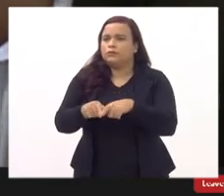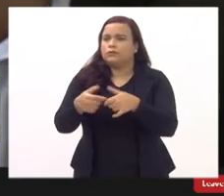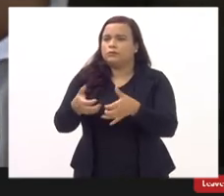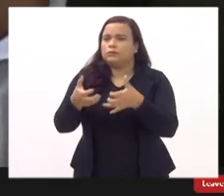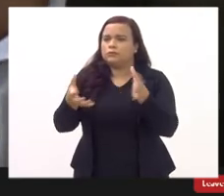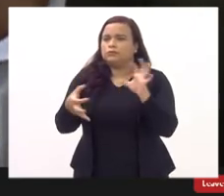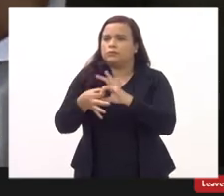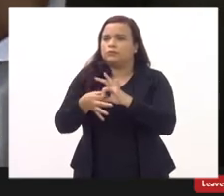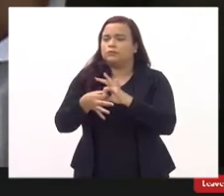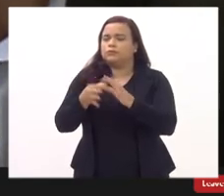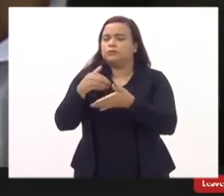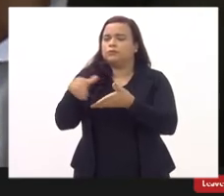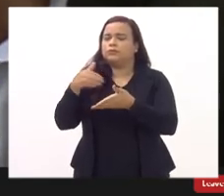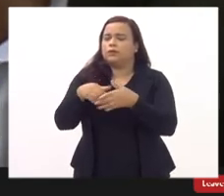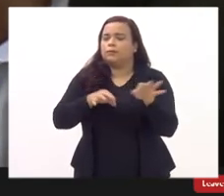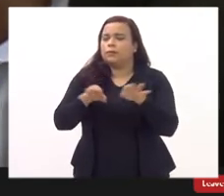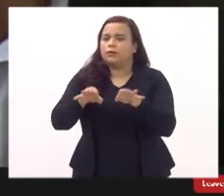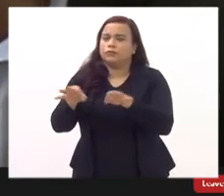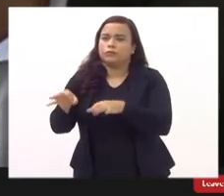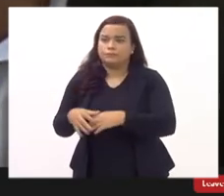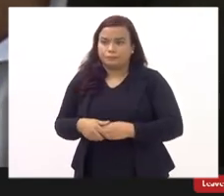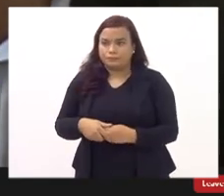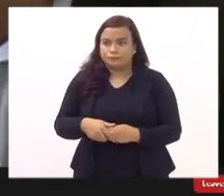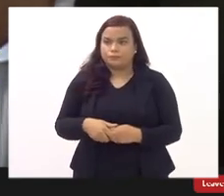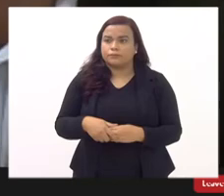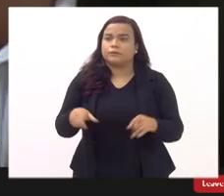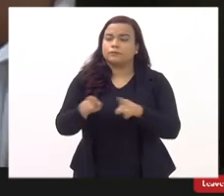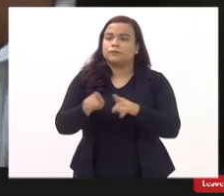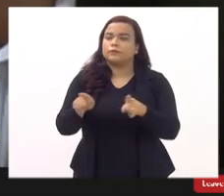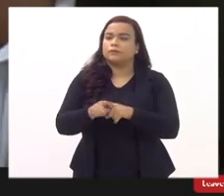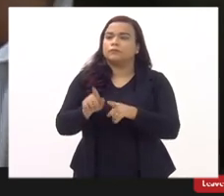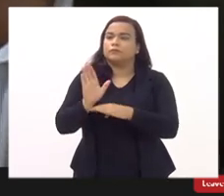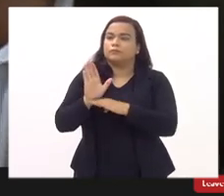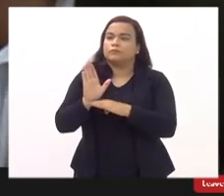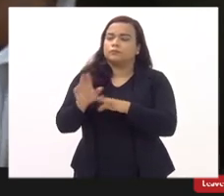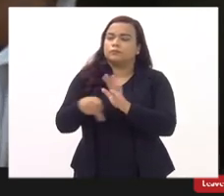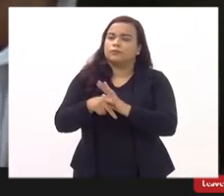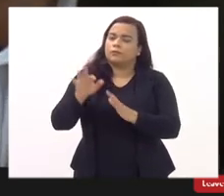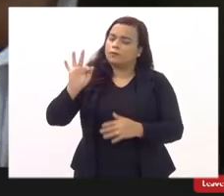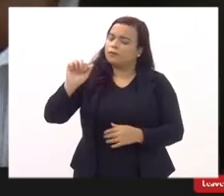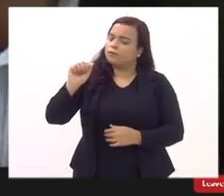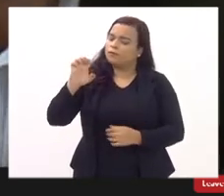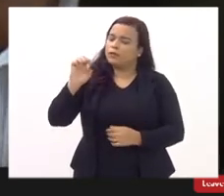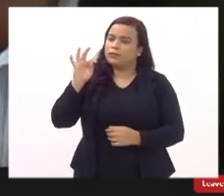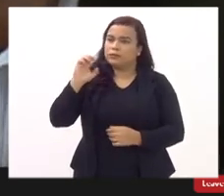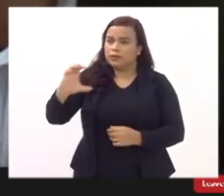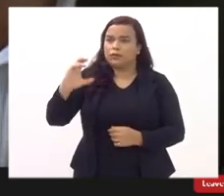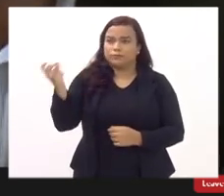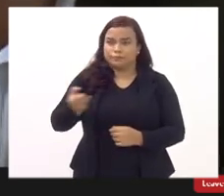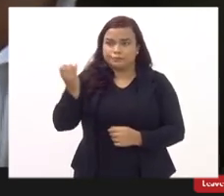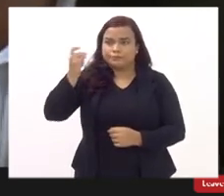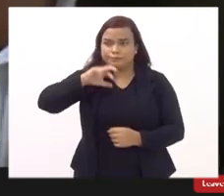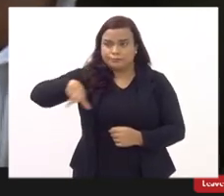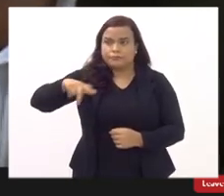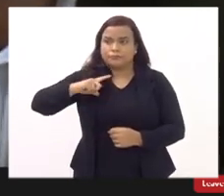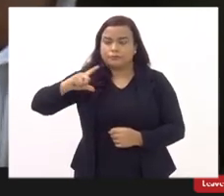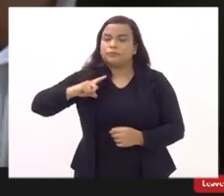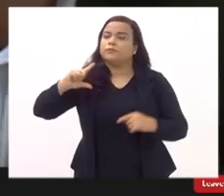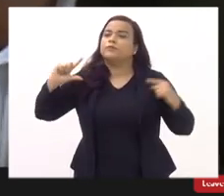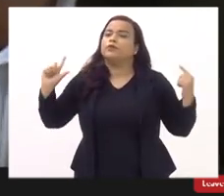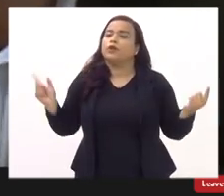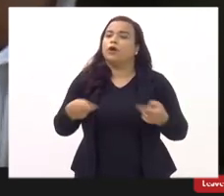Secretaria de Planejamento, e as contribuições da FAETEC são muito importantes.